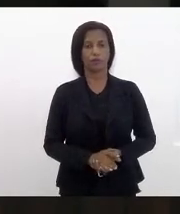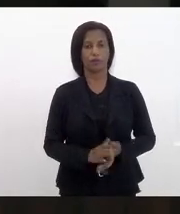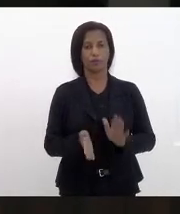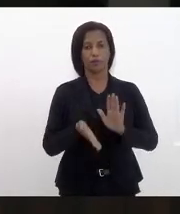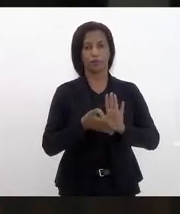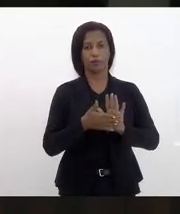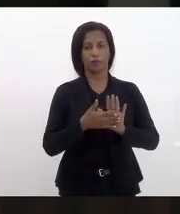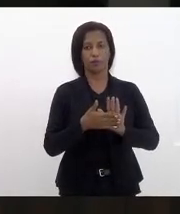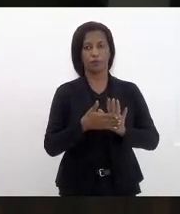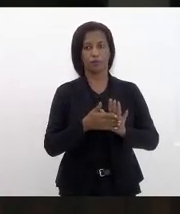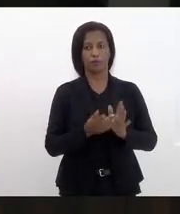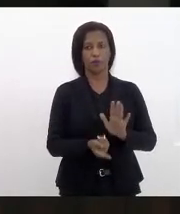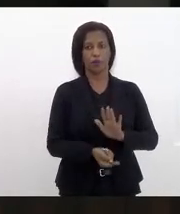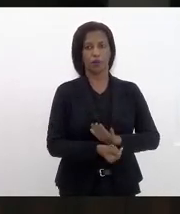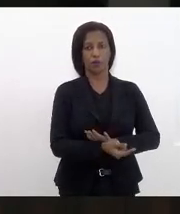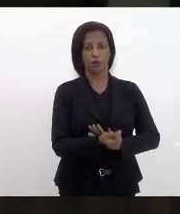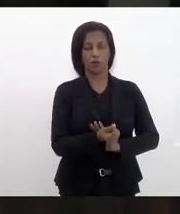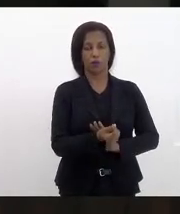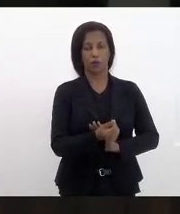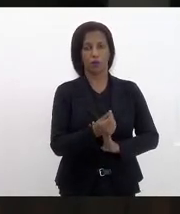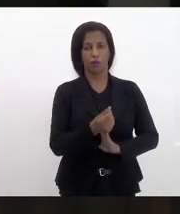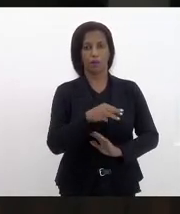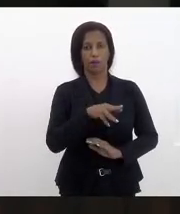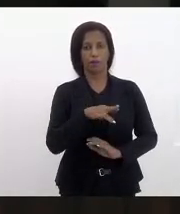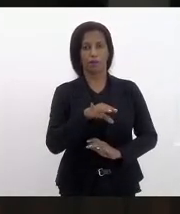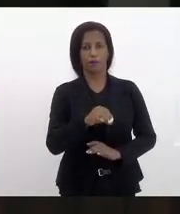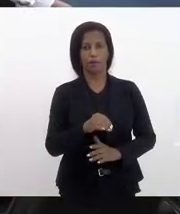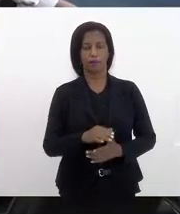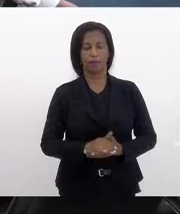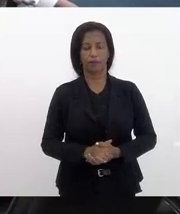parecer pela Comissão de Orçamento, deputado Márcio Canella.